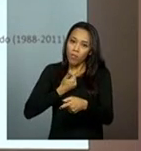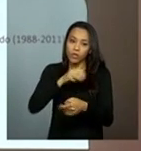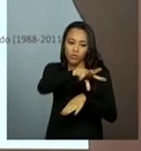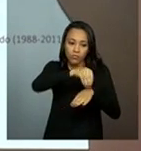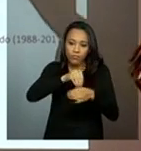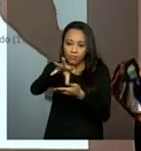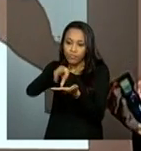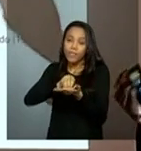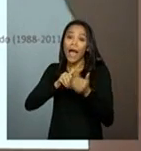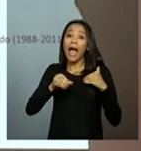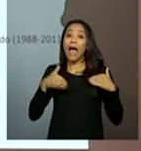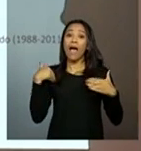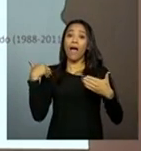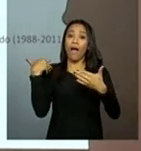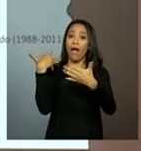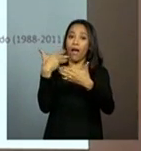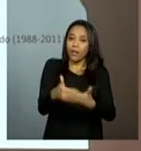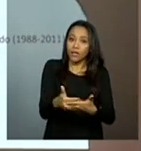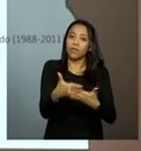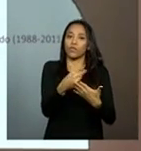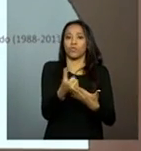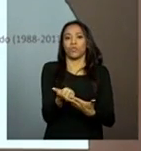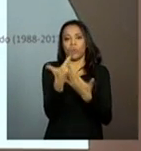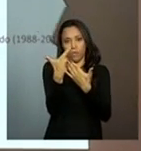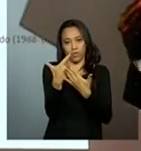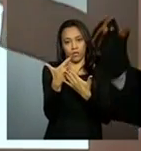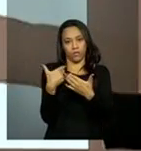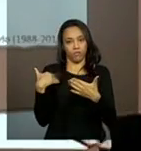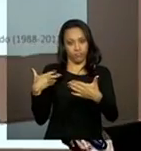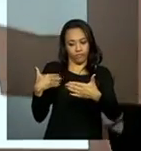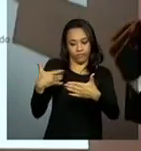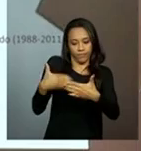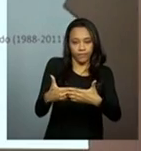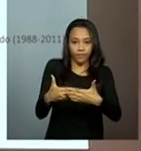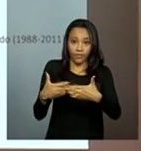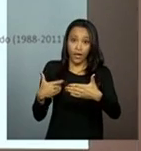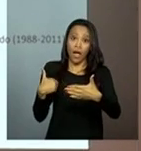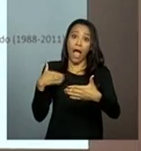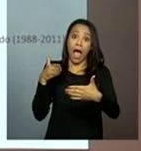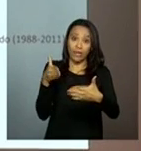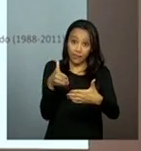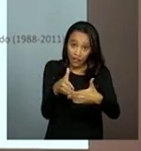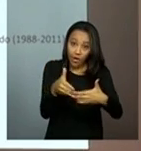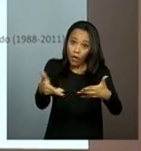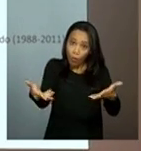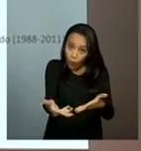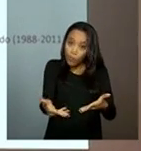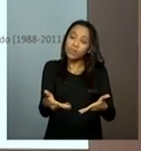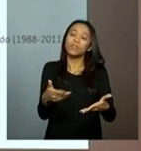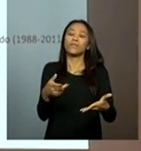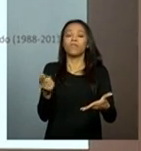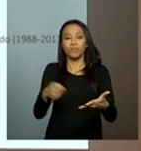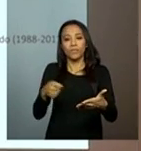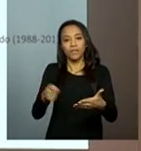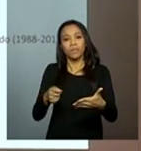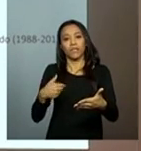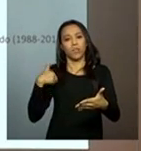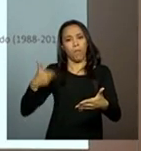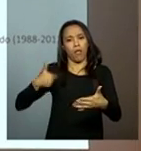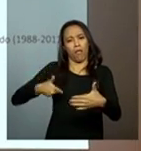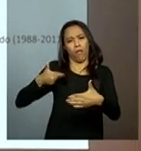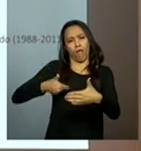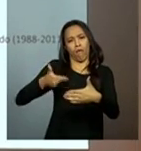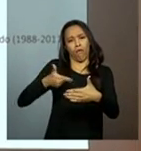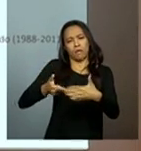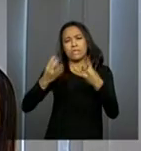coletados até 2012. Por quê? Porque foi necessário de 2012 até hoje para realizarmos esse trabalho